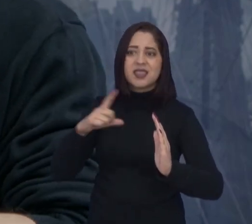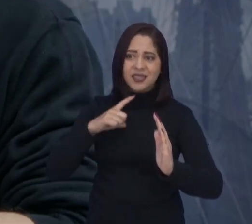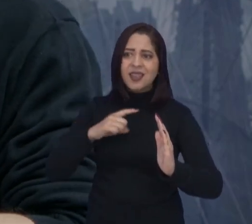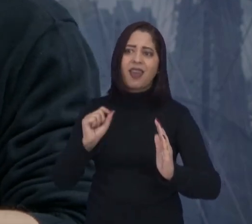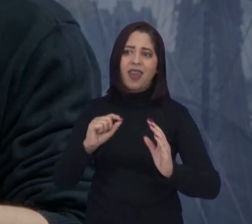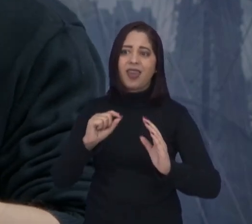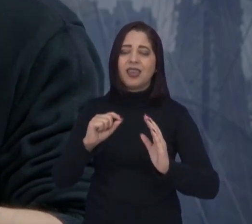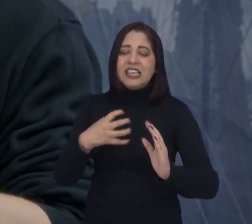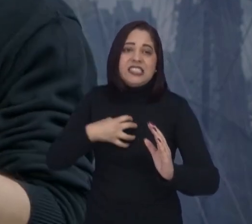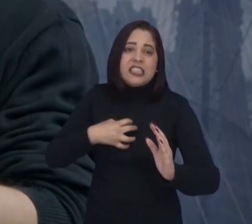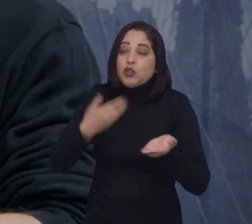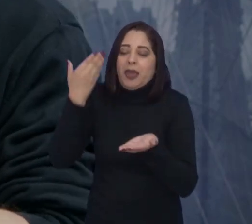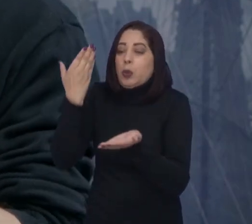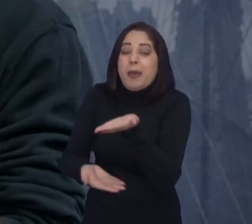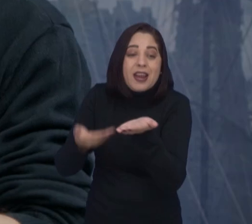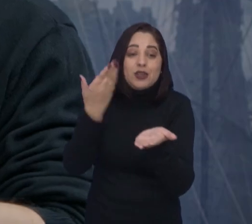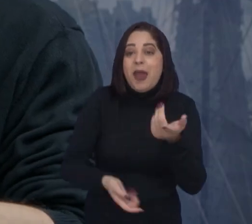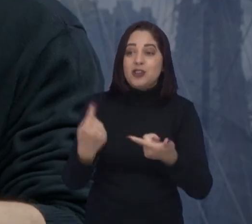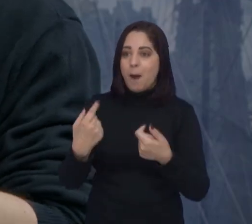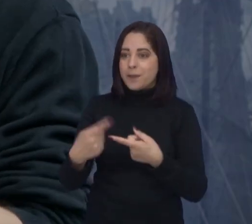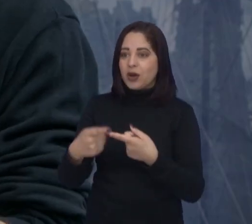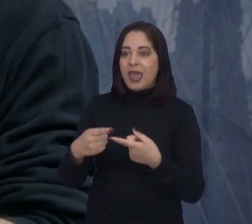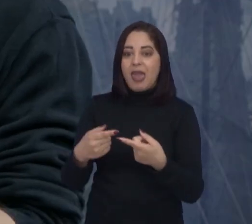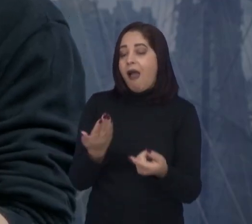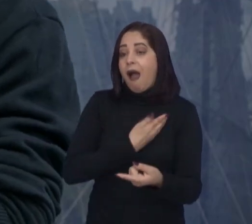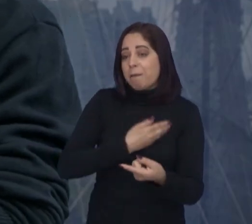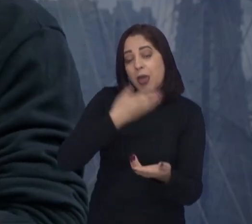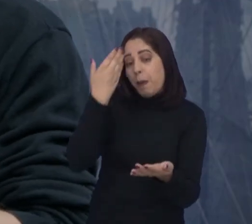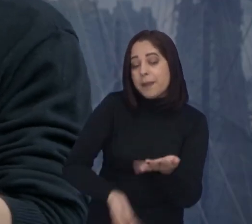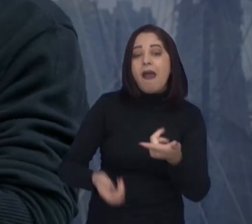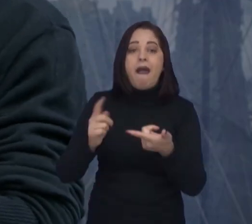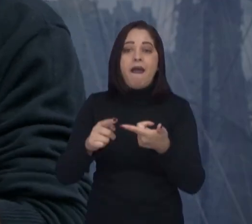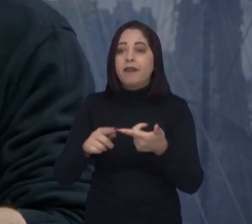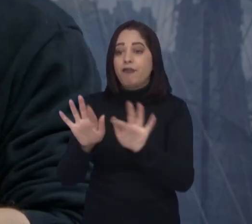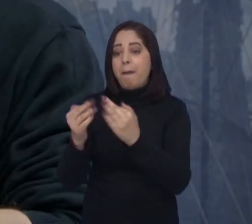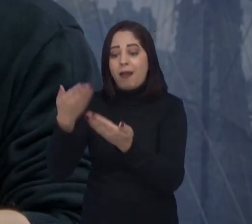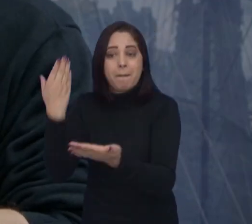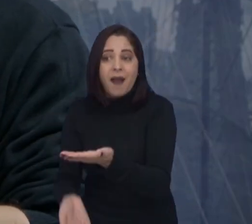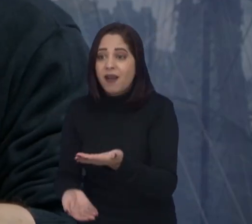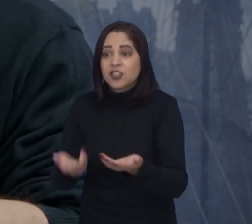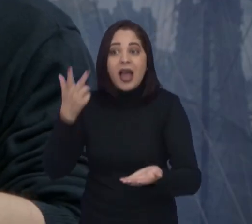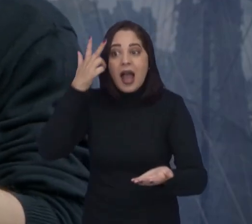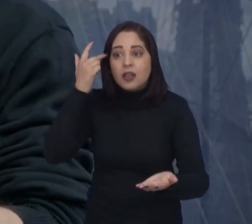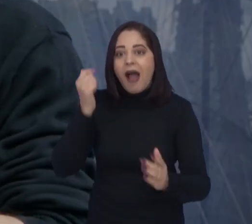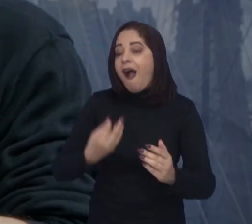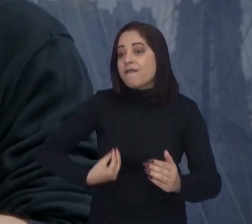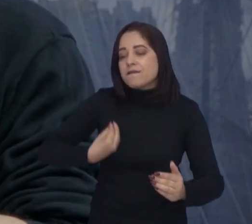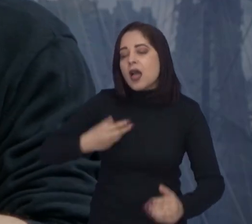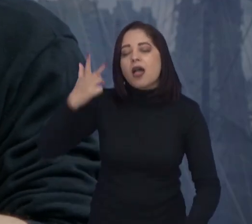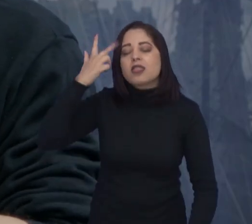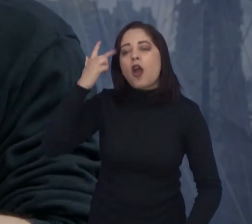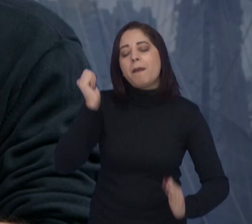perder coisas, você vai fazer é uma fase de transformação, uma fase de perdas também. Então, isso que você falou é extremamente muito bem-vindo,